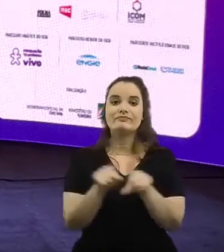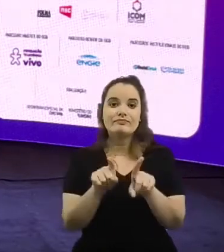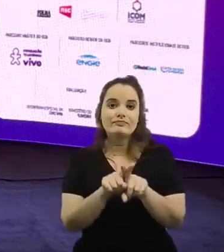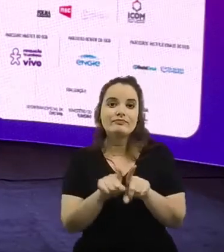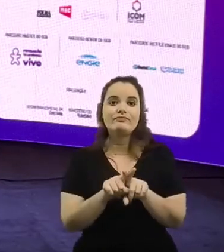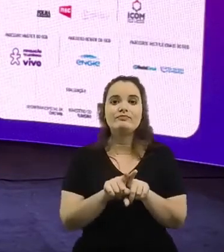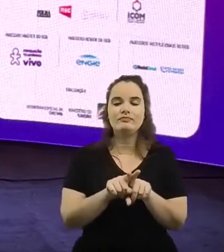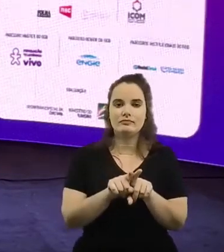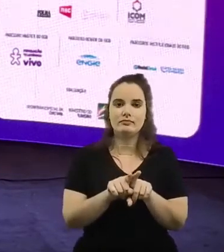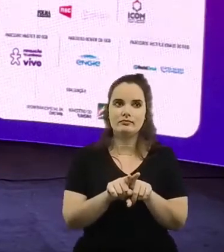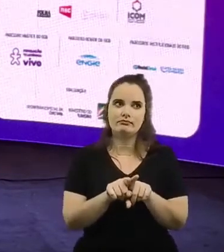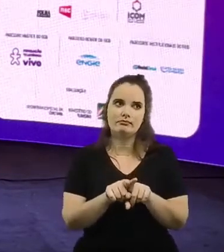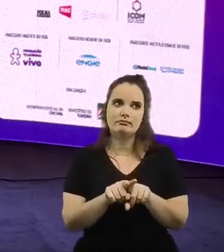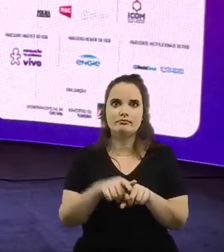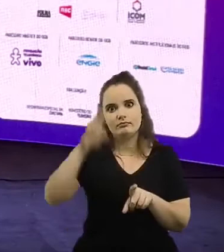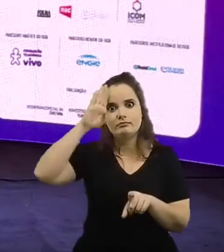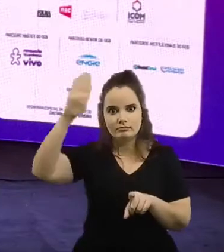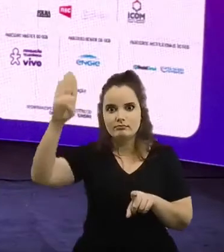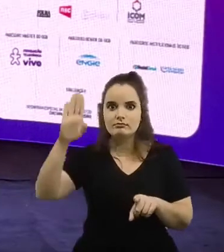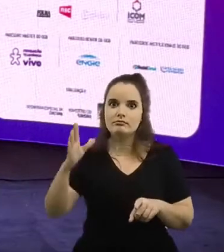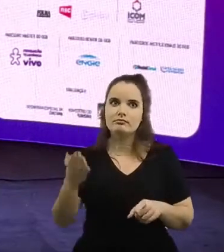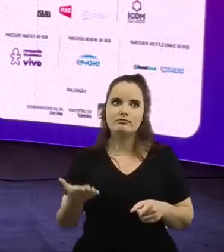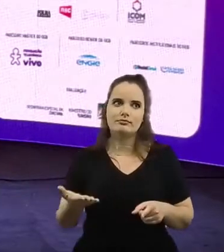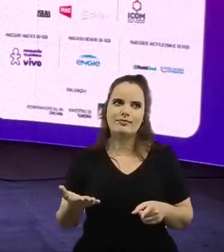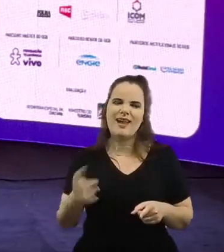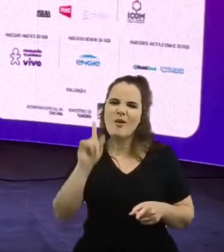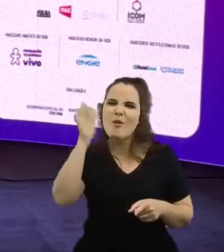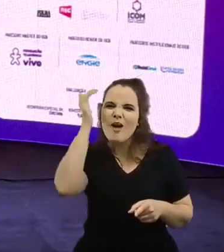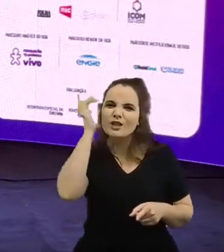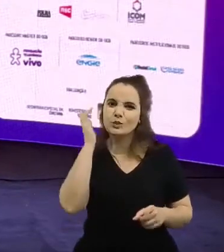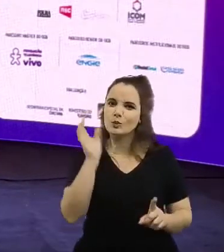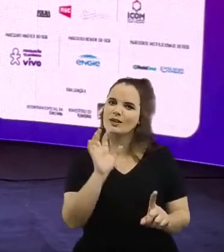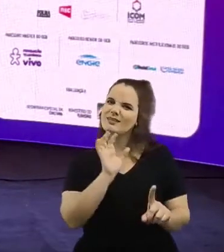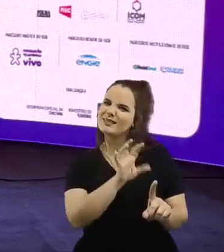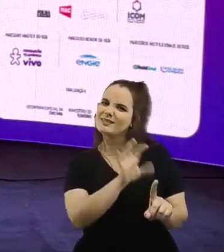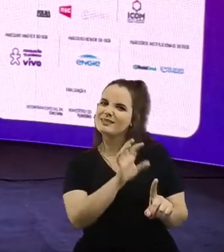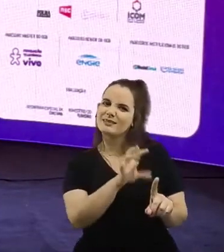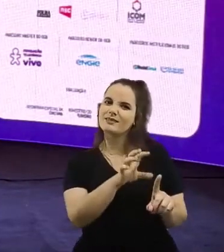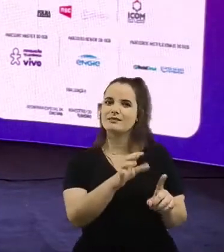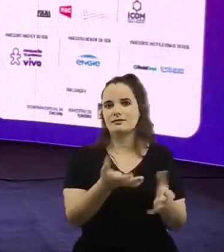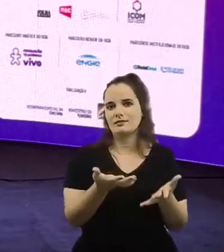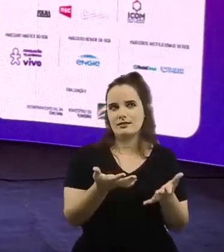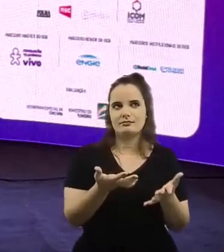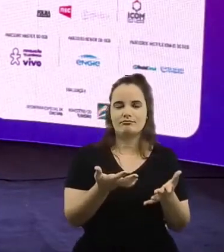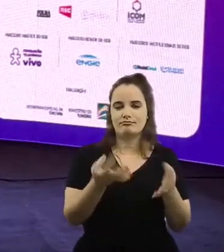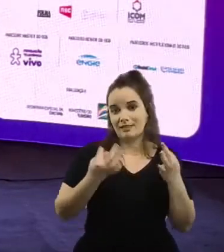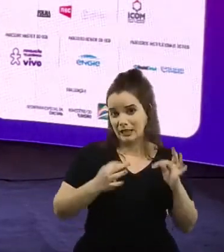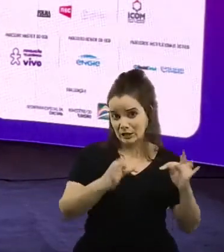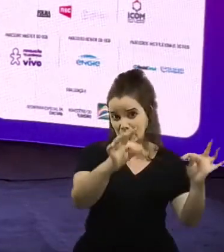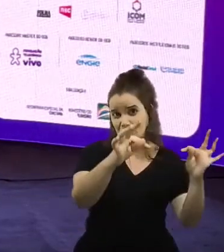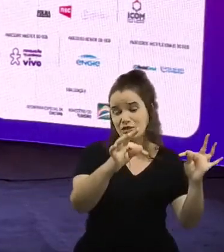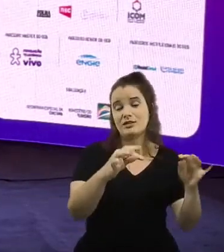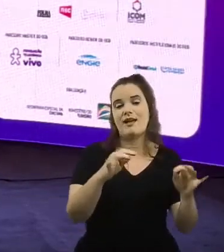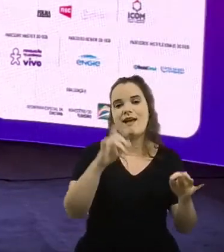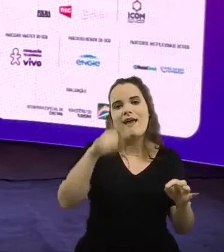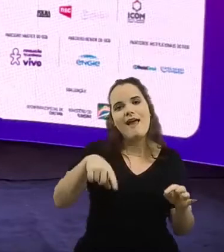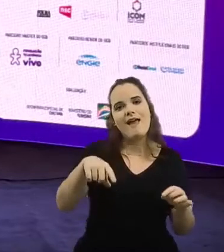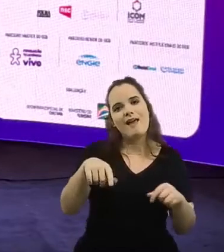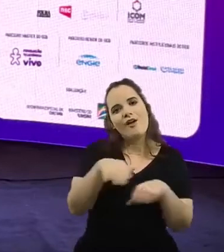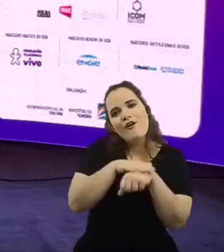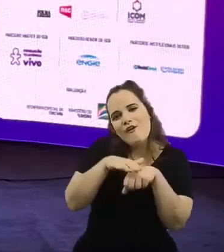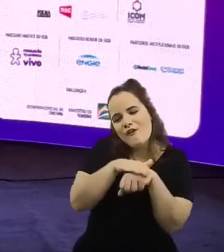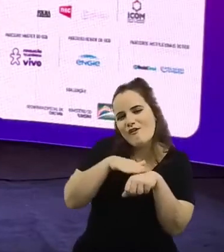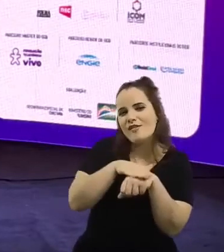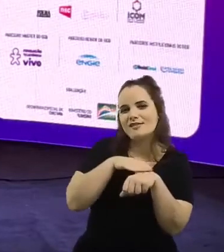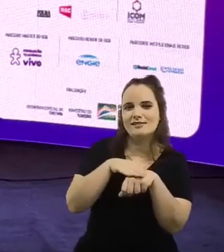destaque, né, como tendência tecnológica, e eu acho que é mega importante conversar e entender um pouquinho mais sobre cada